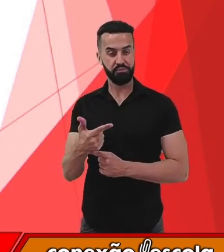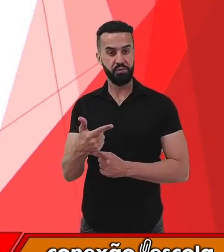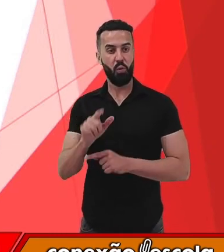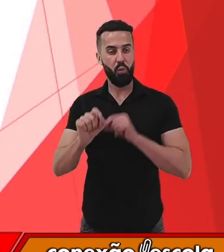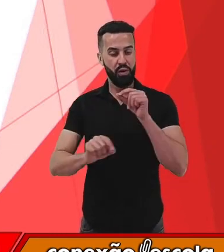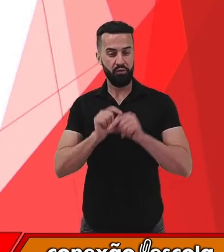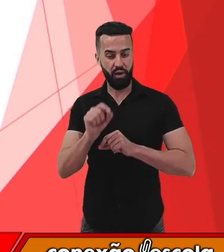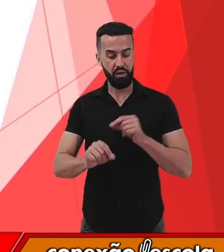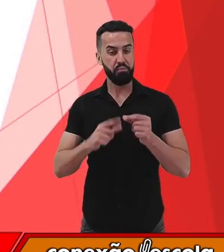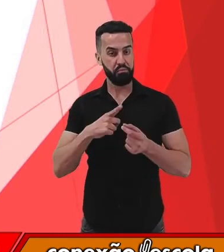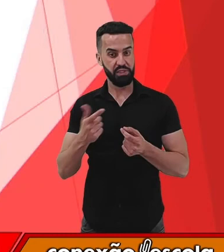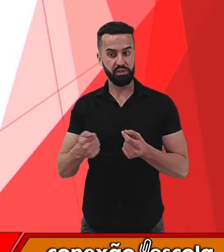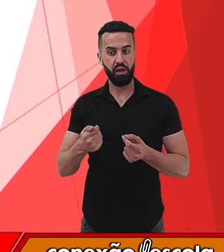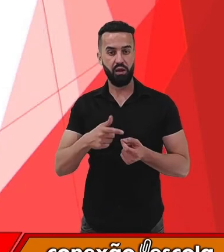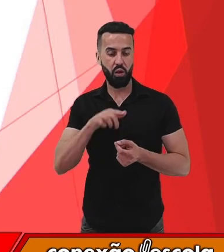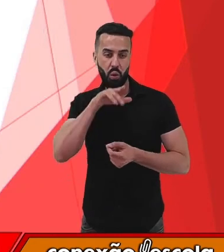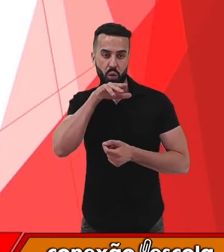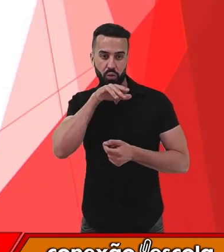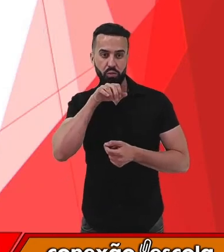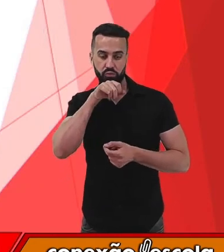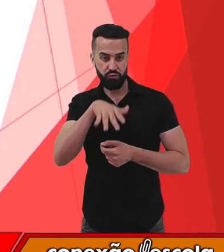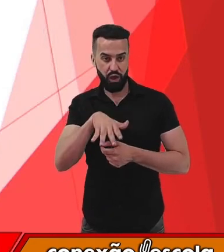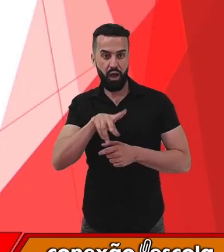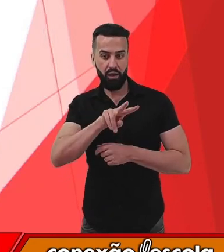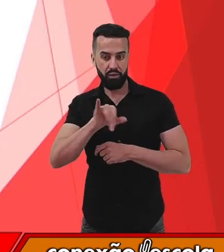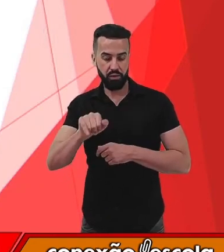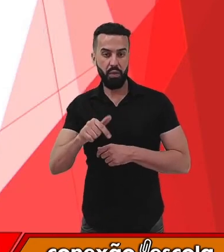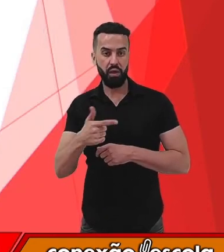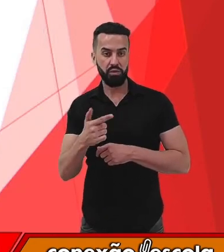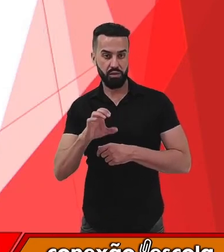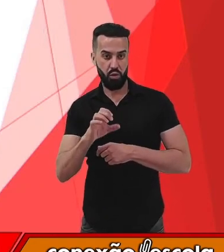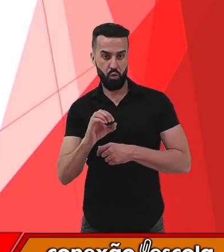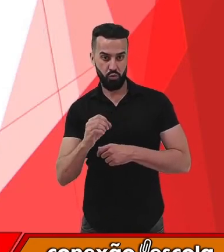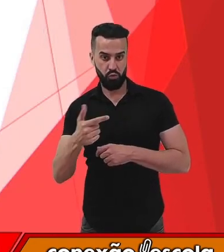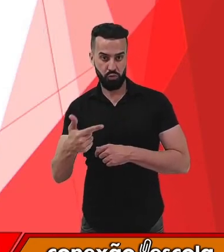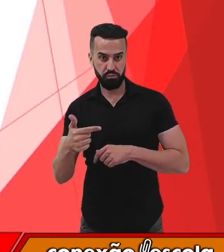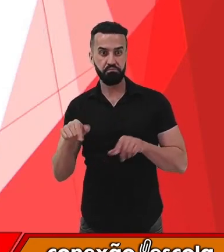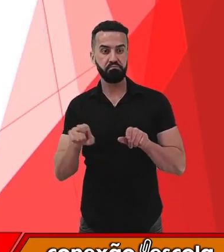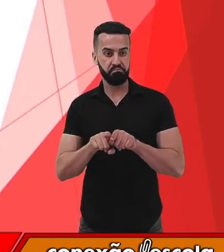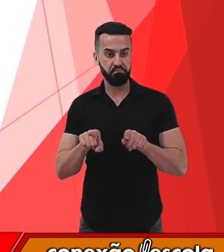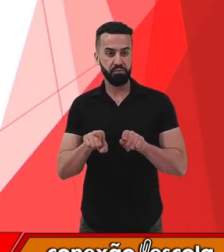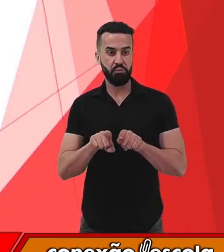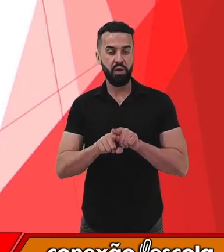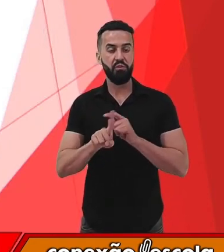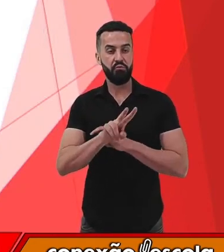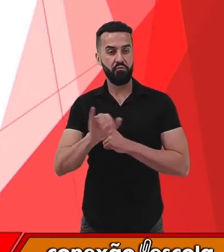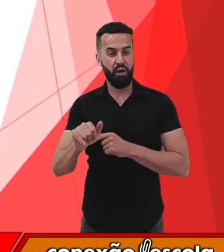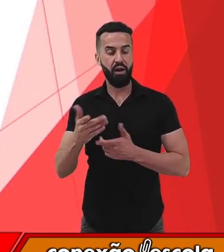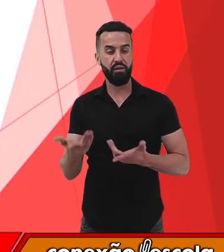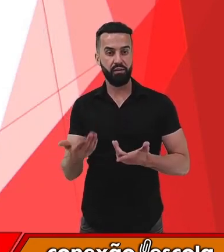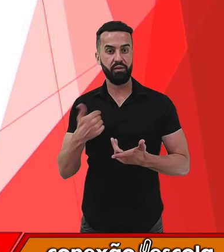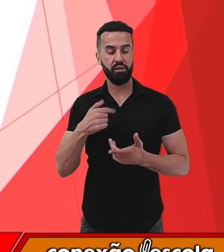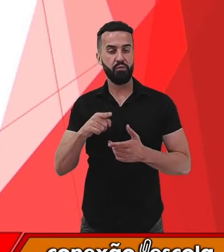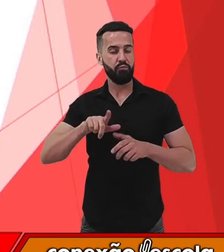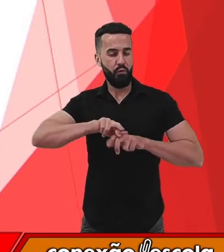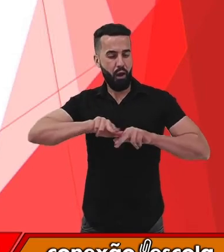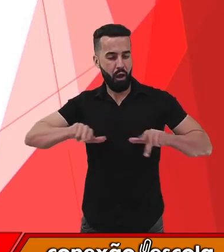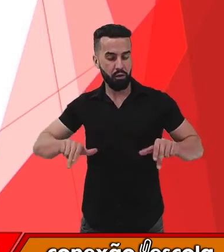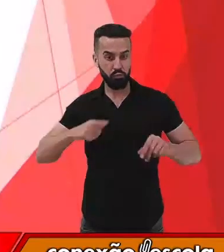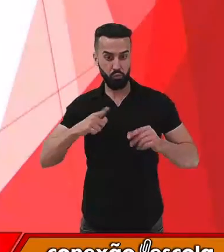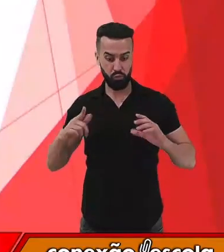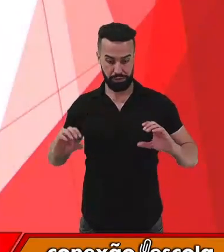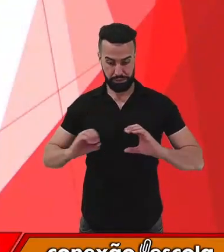serem eliminados, e também os vasos sanguíneos vão direcionar o gás oxigênio e os nutrientes para as